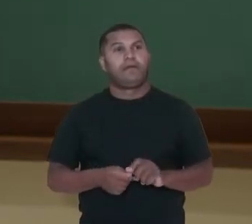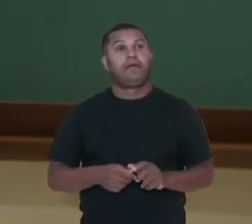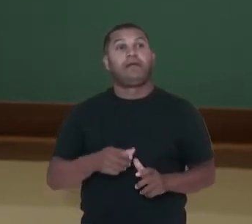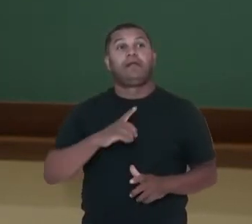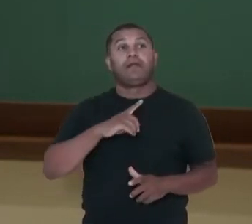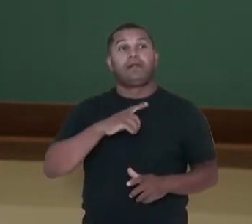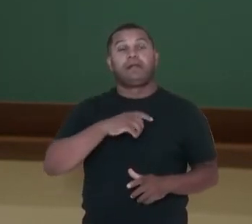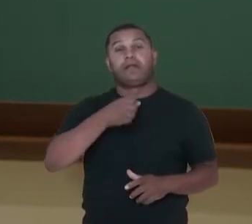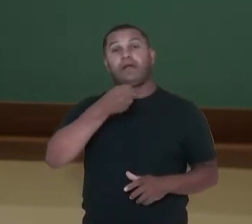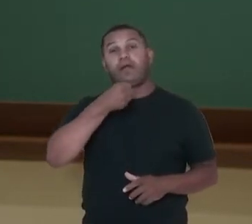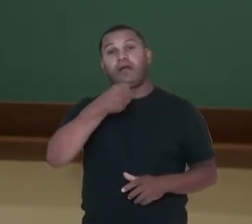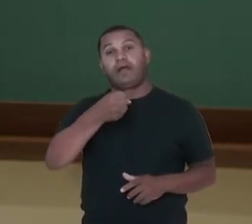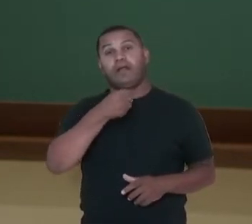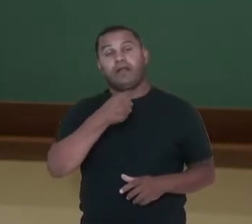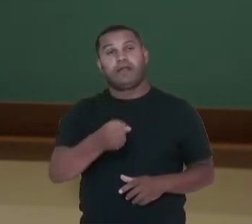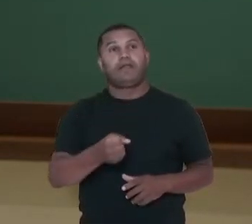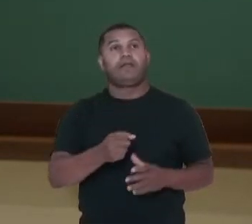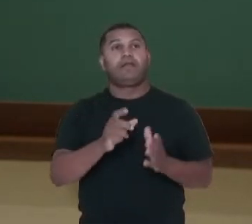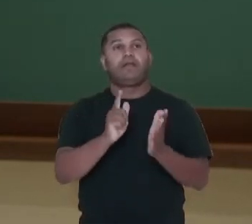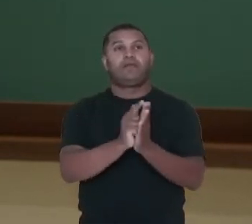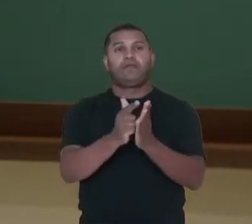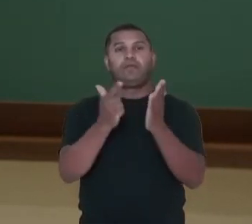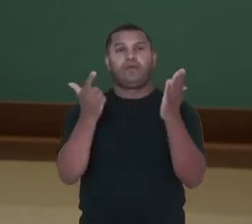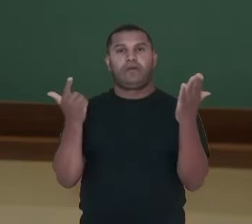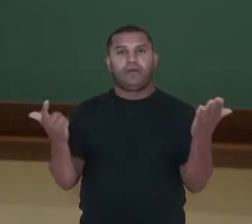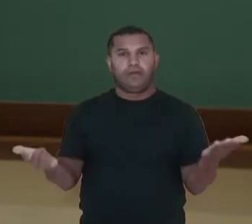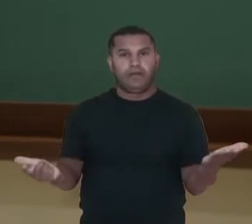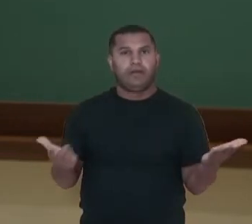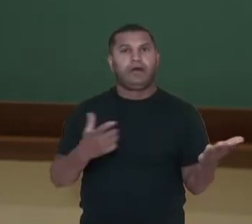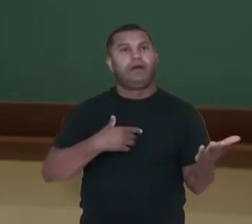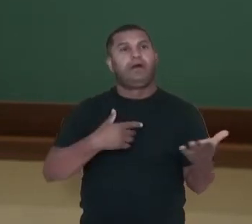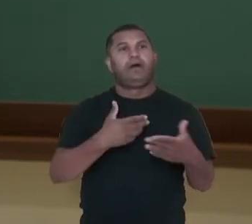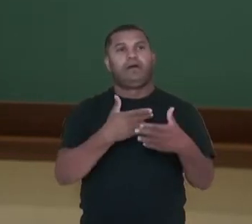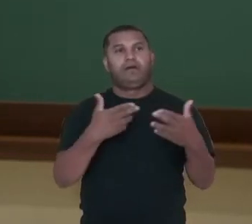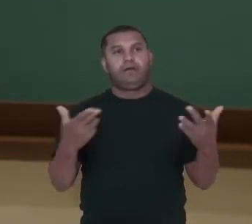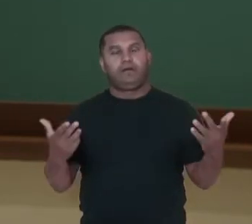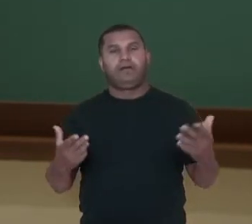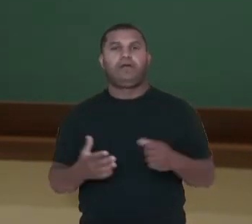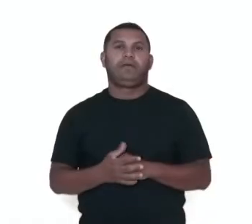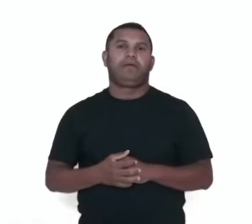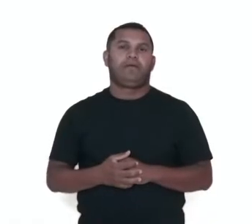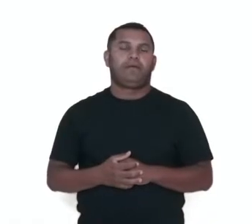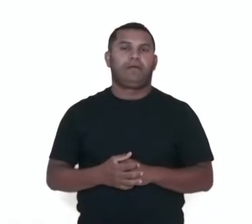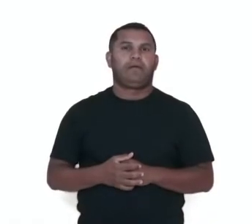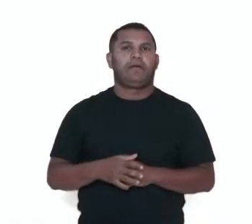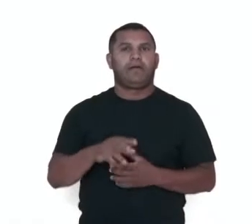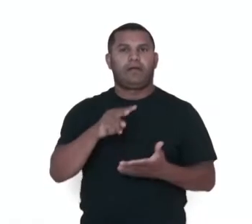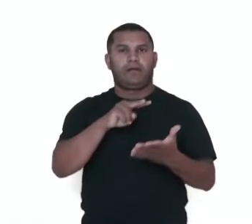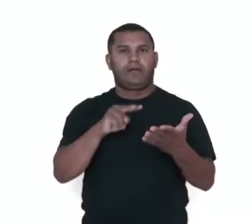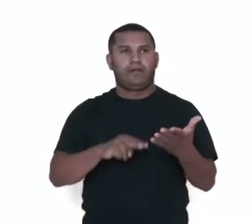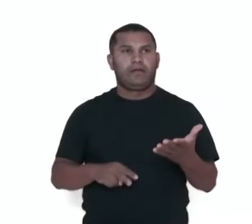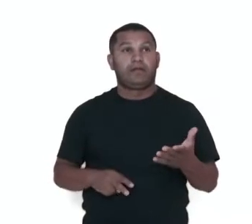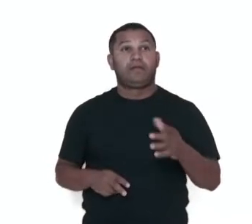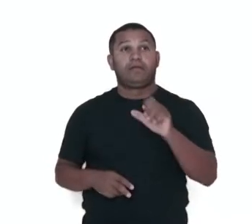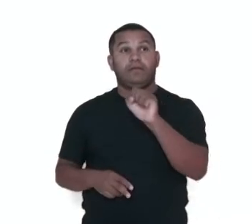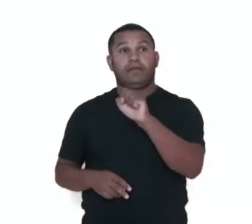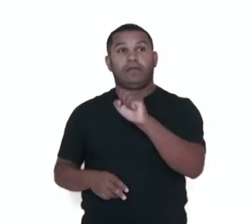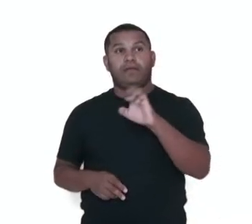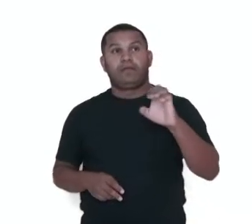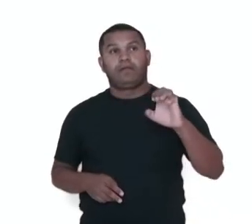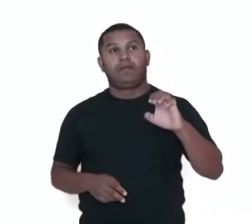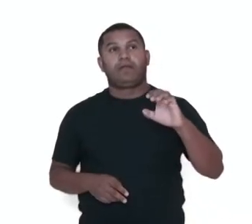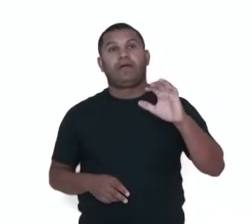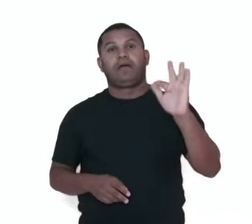reportagem e depois uma atividade para você fazer. Bora lá então conferir comigo? O Senado Federal aprovou, em